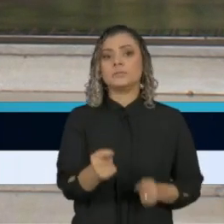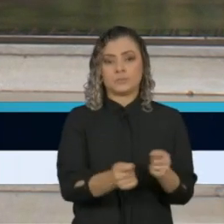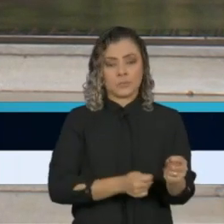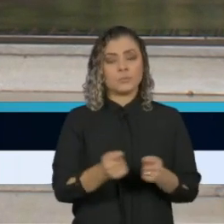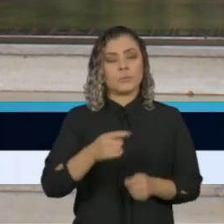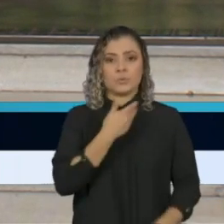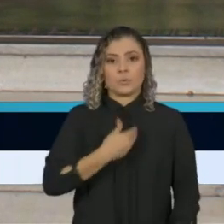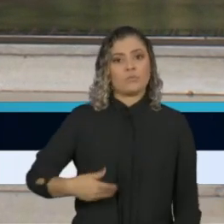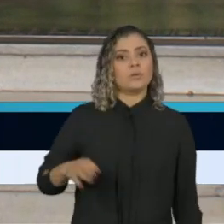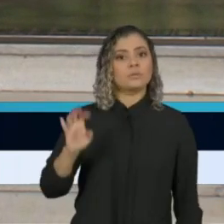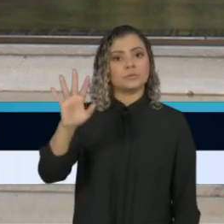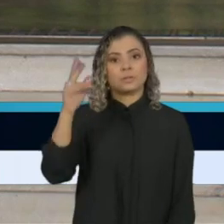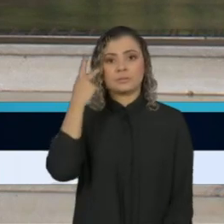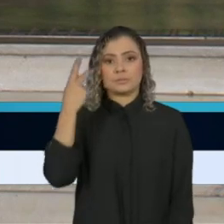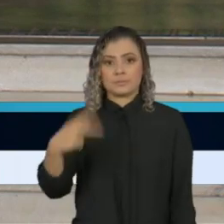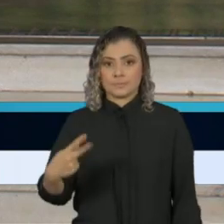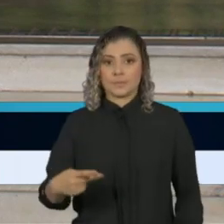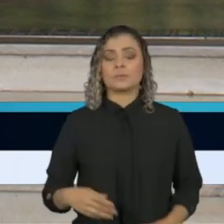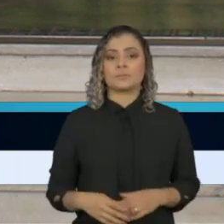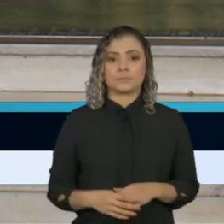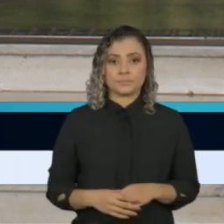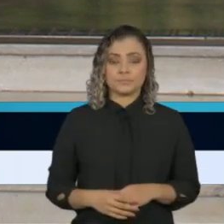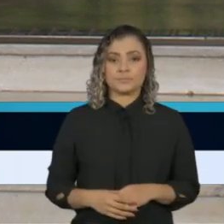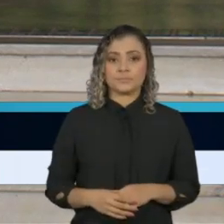no governo do Estado de São Paulo.